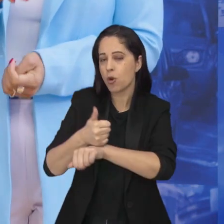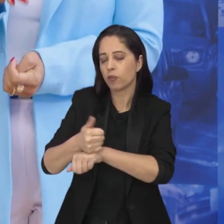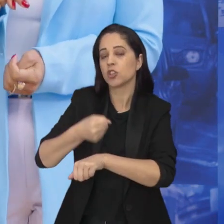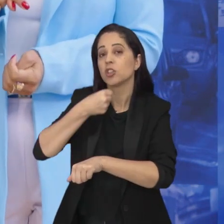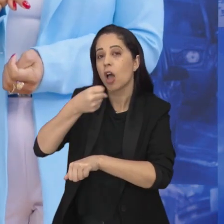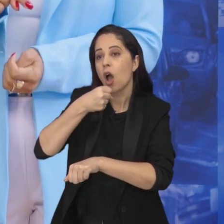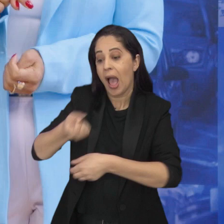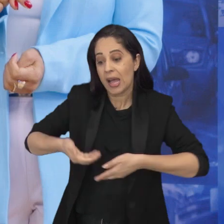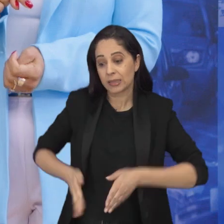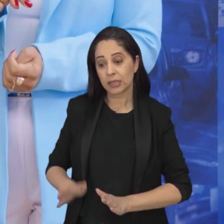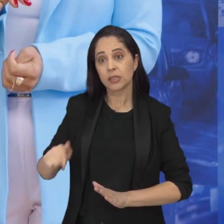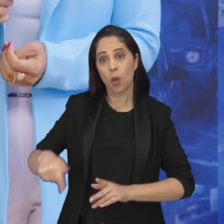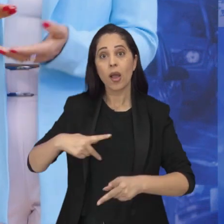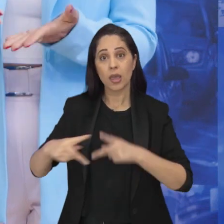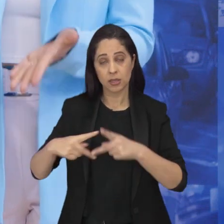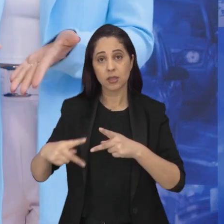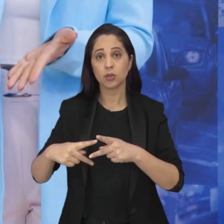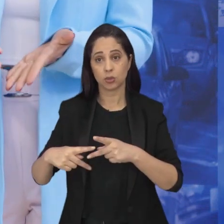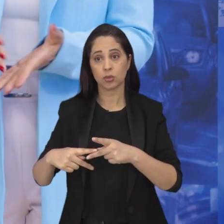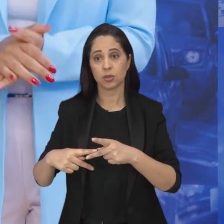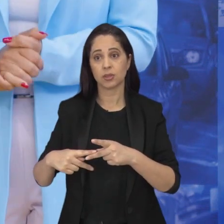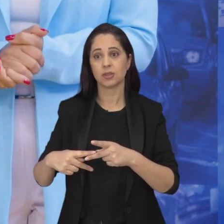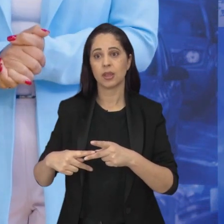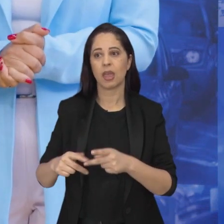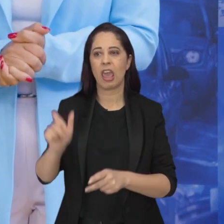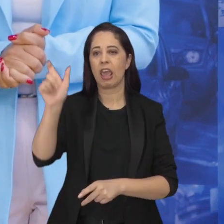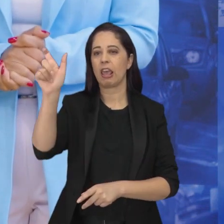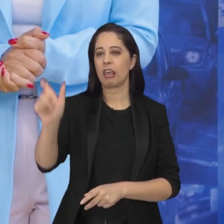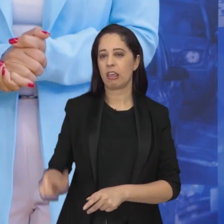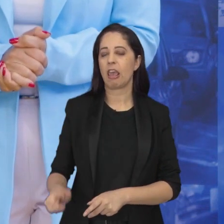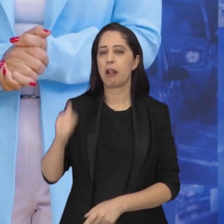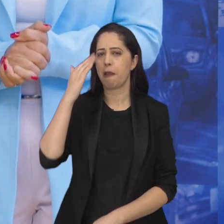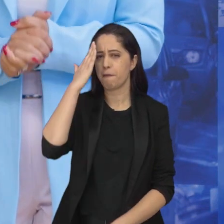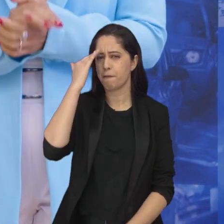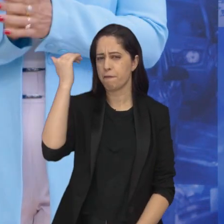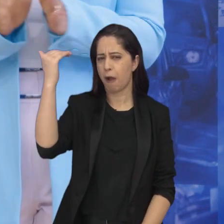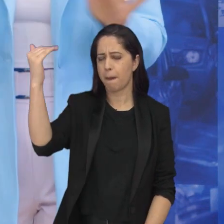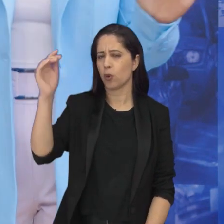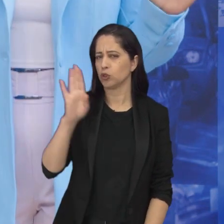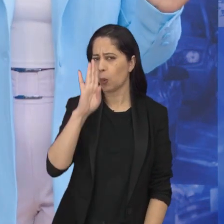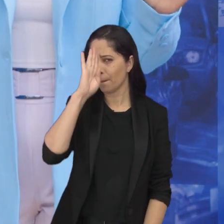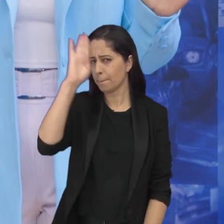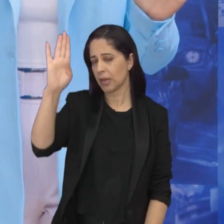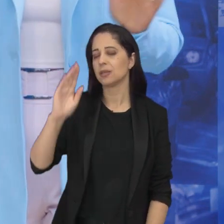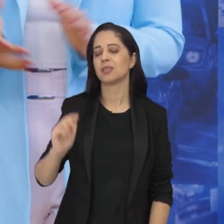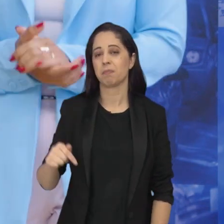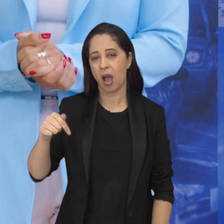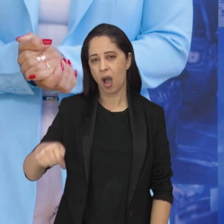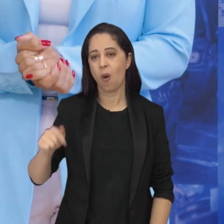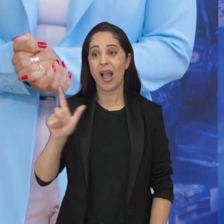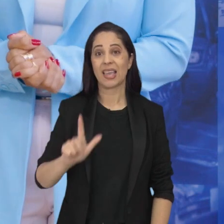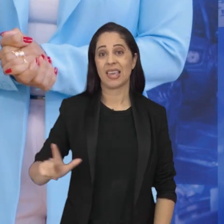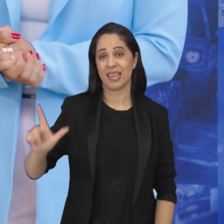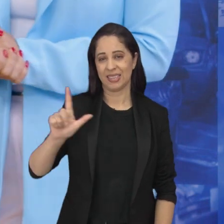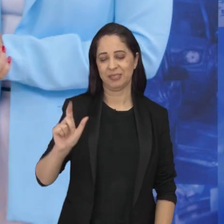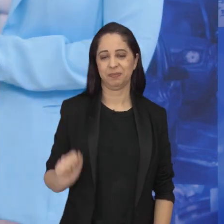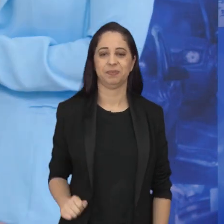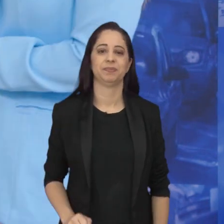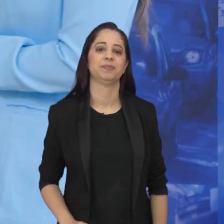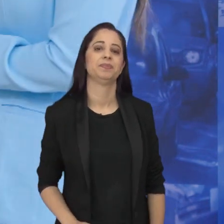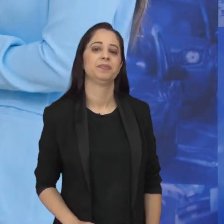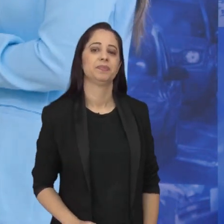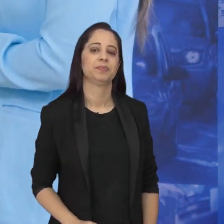em São José, fez os primeiros estudos aqui no município e se tornou um dos principais nomes da literatura